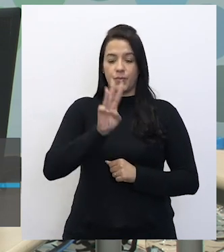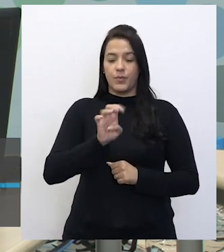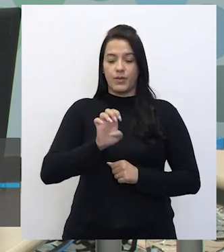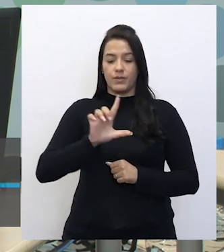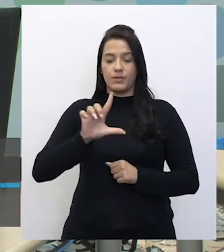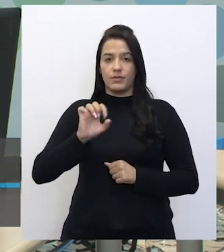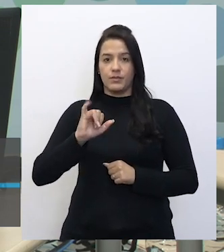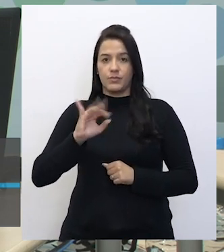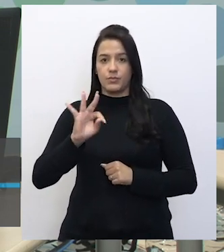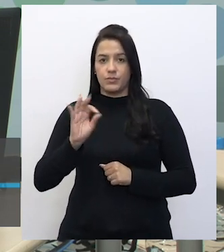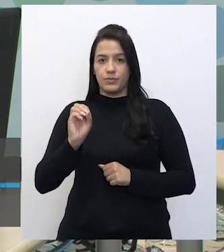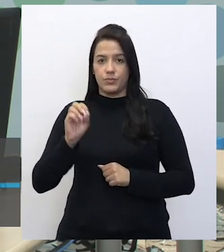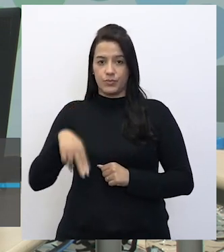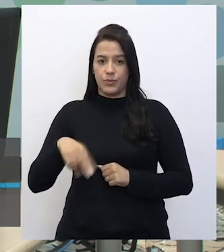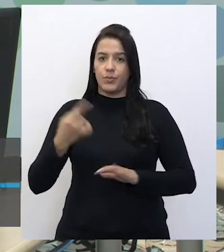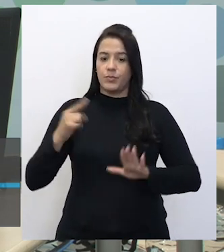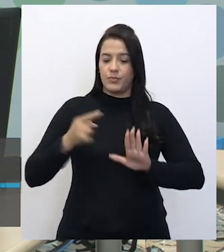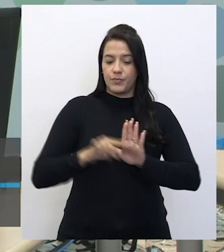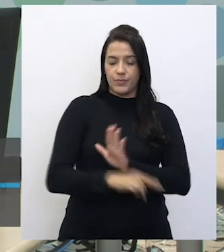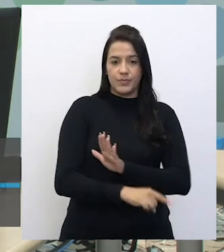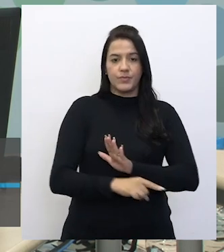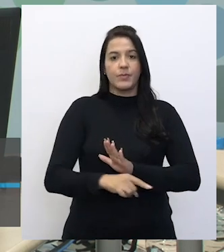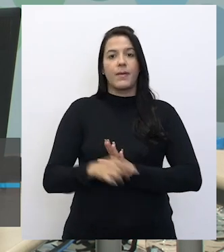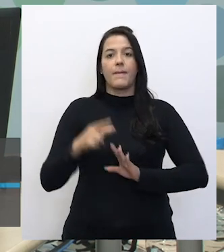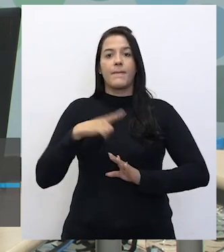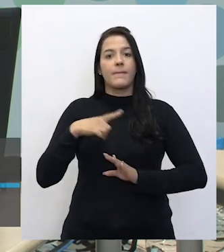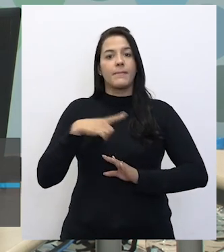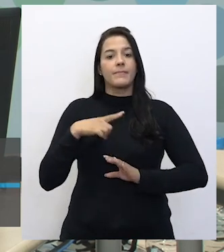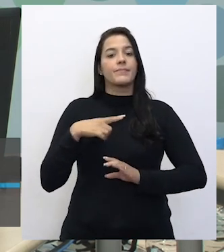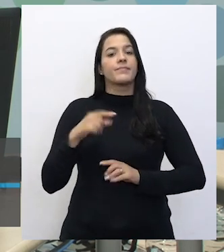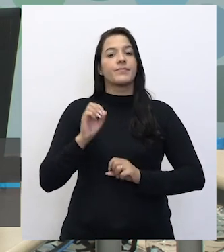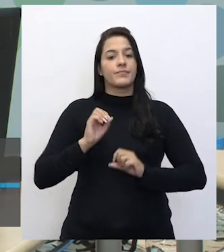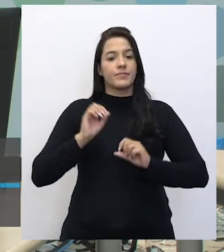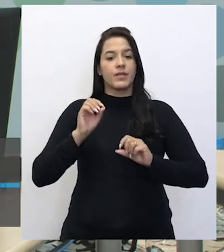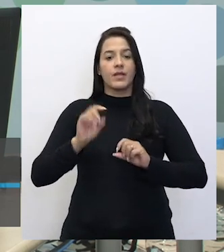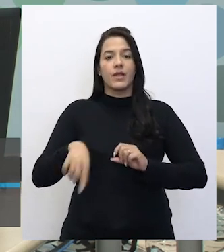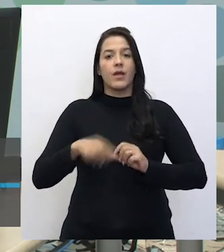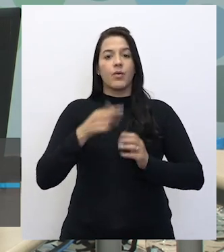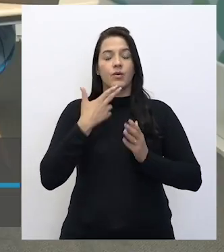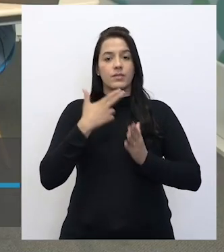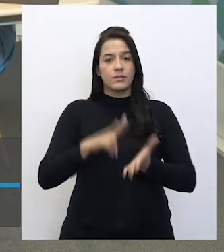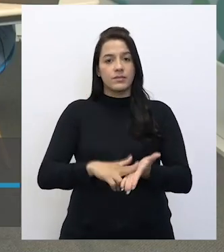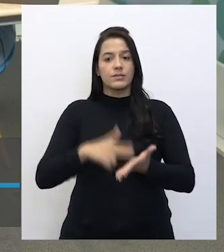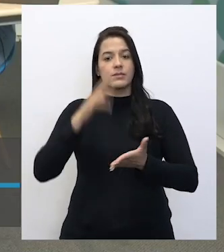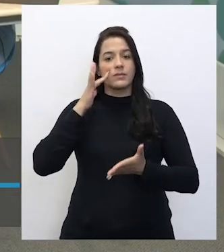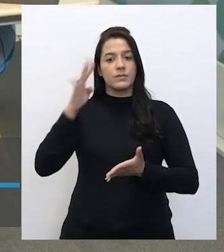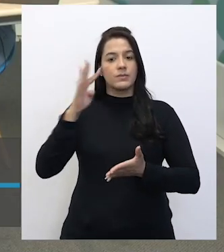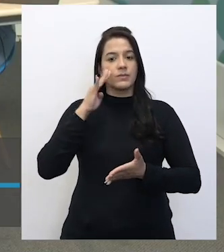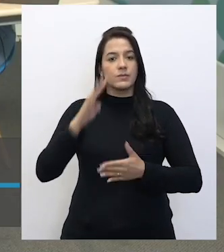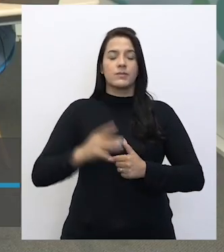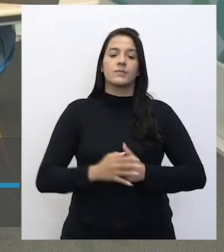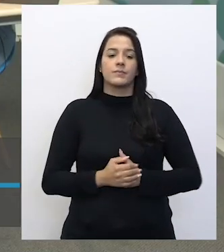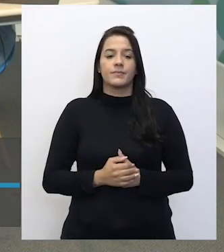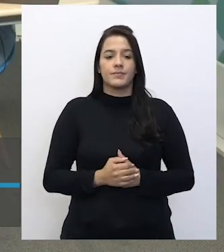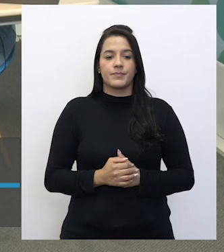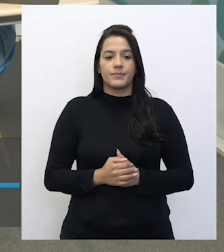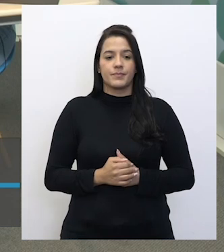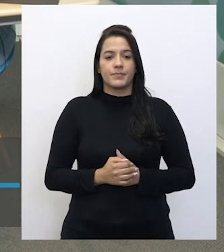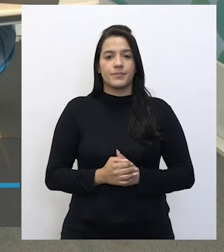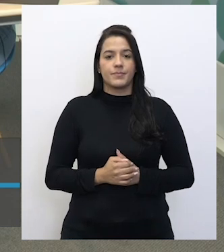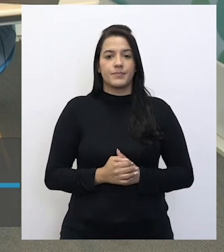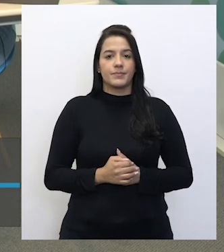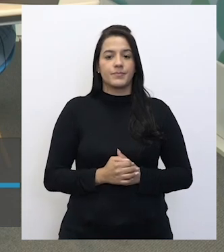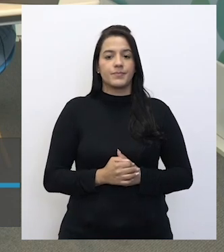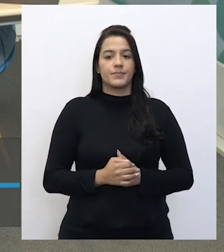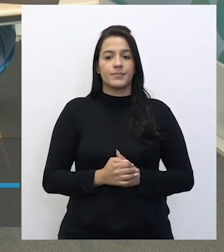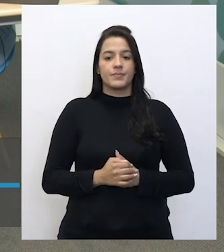Ó, aprofundamento, método cartesiano. Olha, citamos aí René Descartes em matemática. Foi buscar o Descartes, For pegar, vamos buscar matemática.